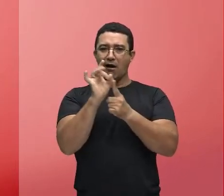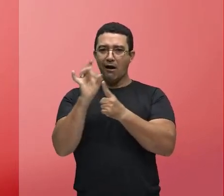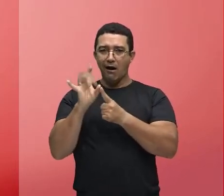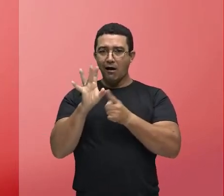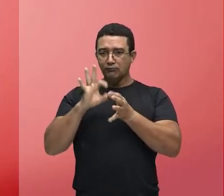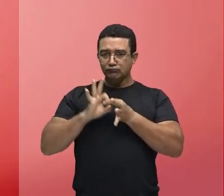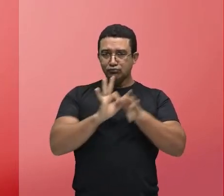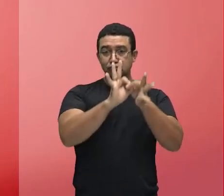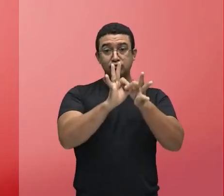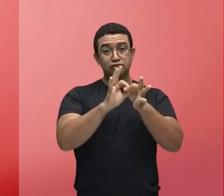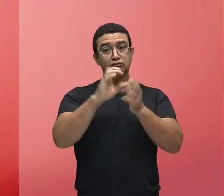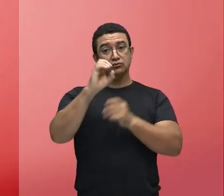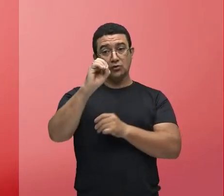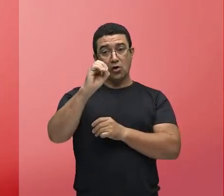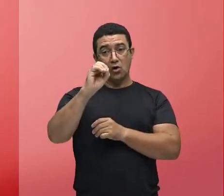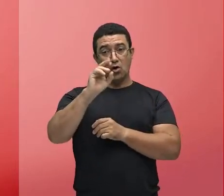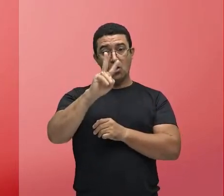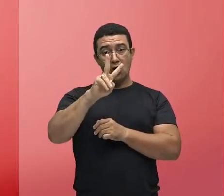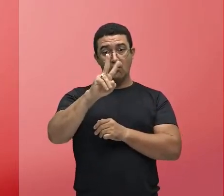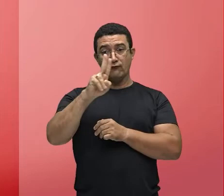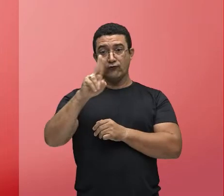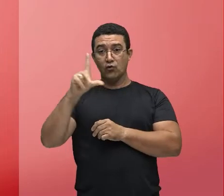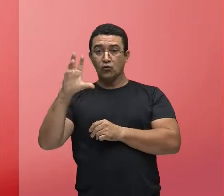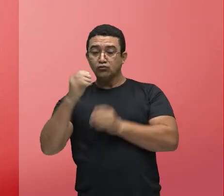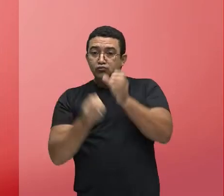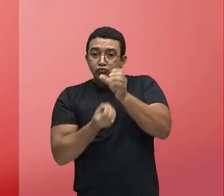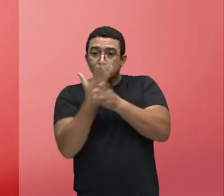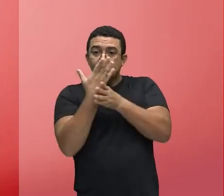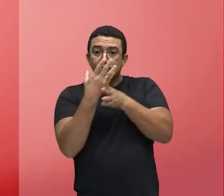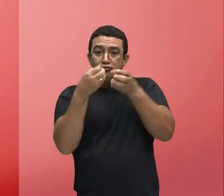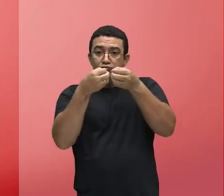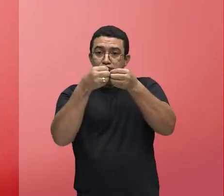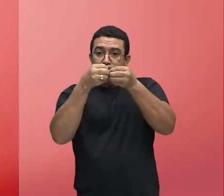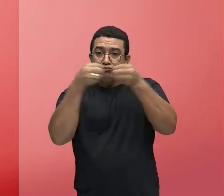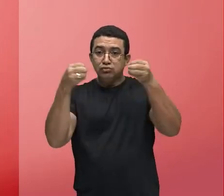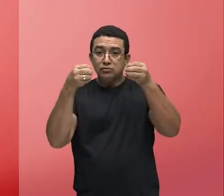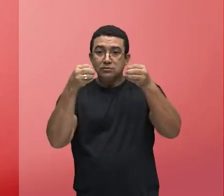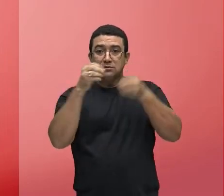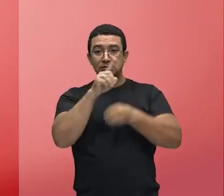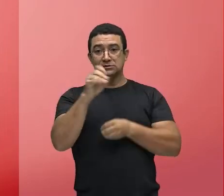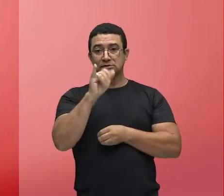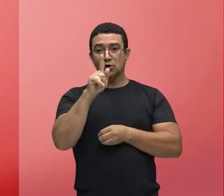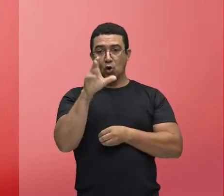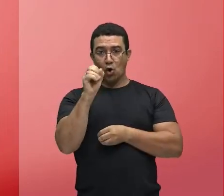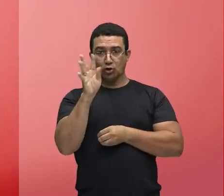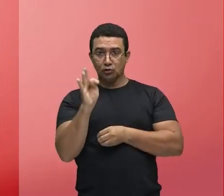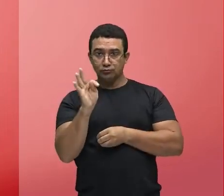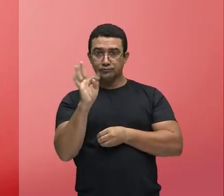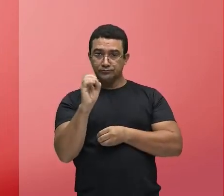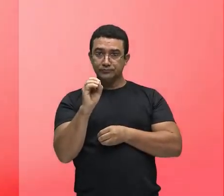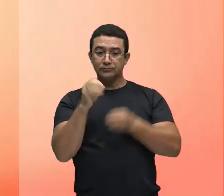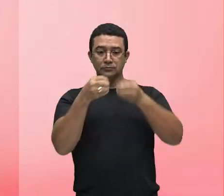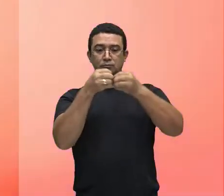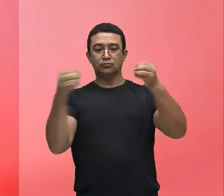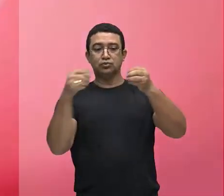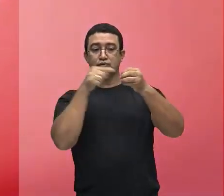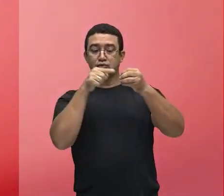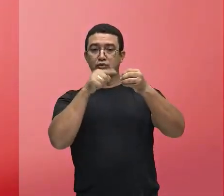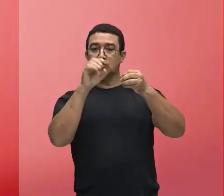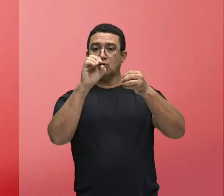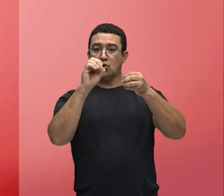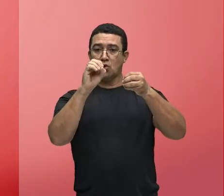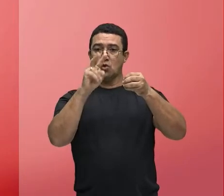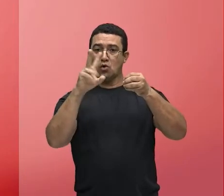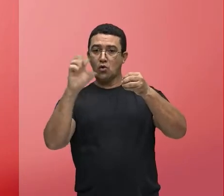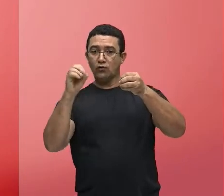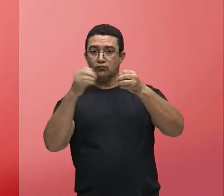do óvulo e forma-se a célula-ovo ou zigoto. A célula-ovo divide-se